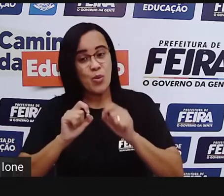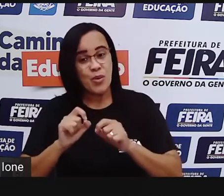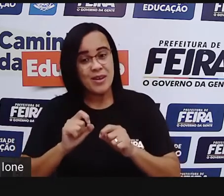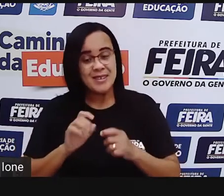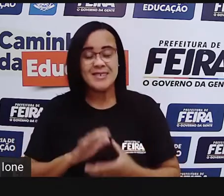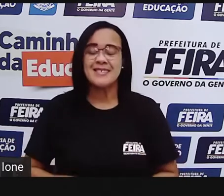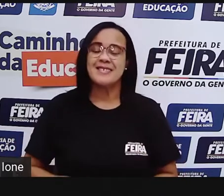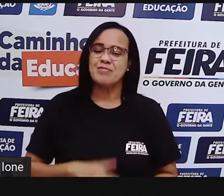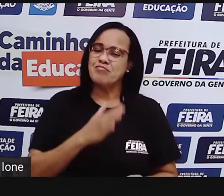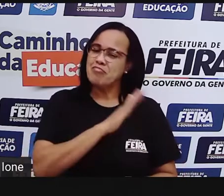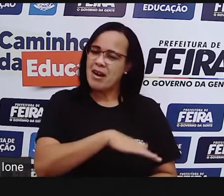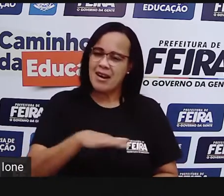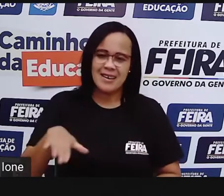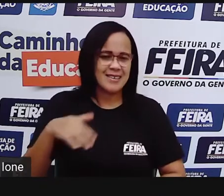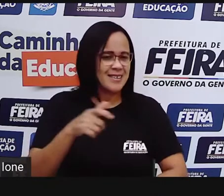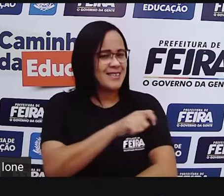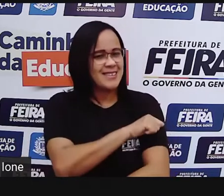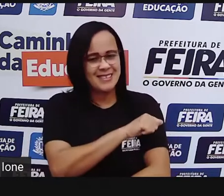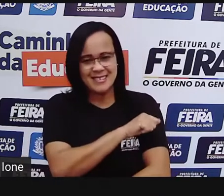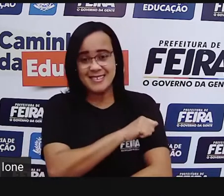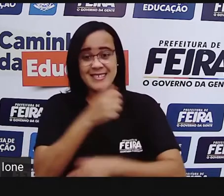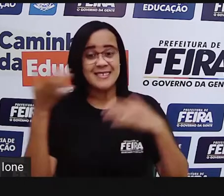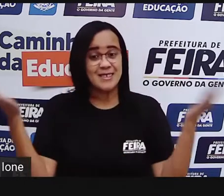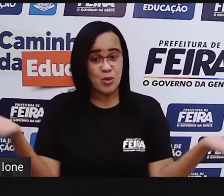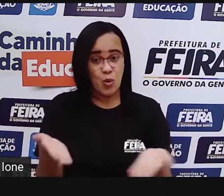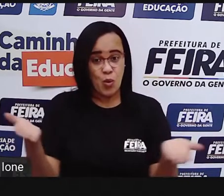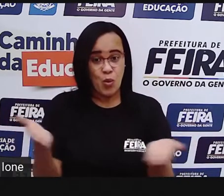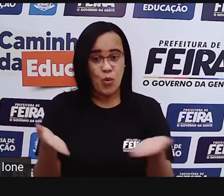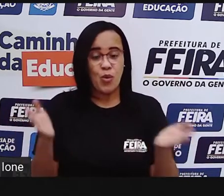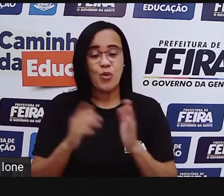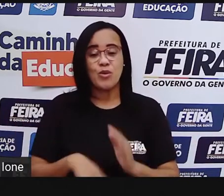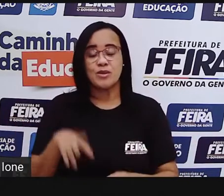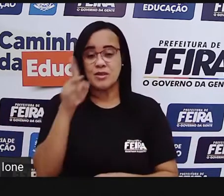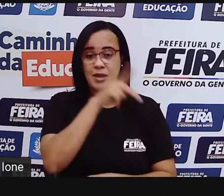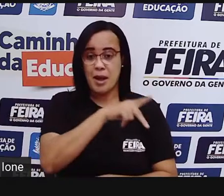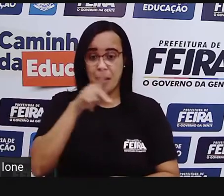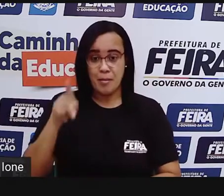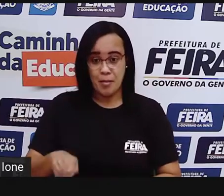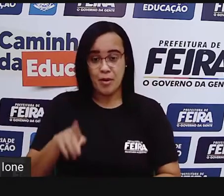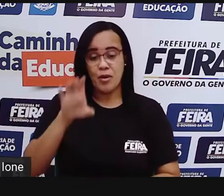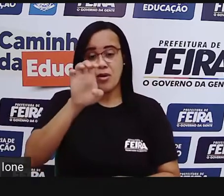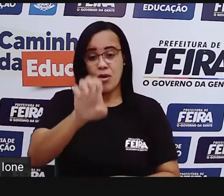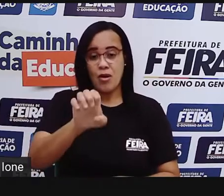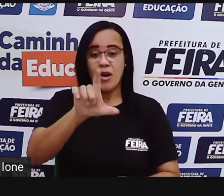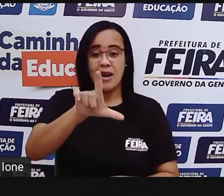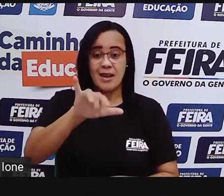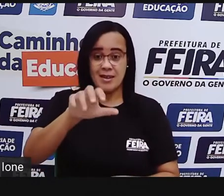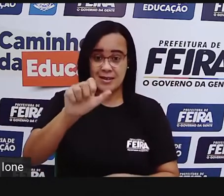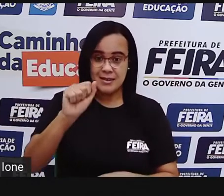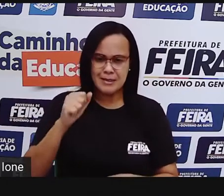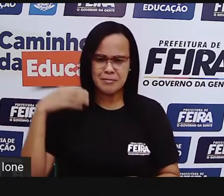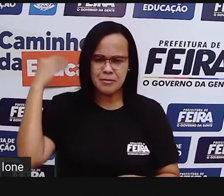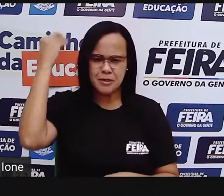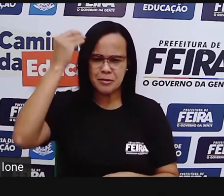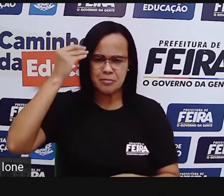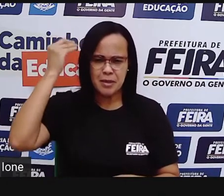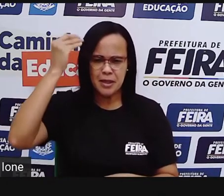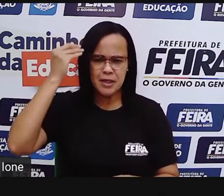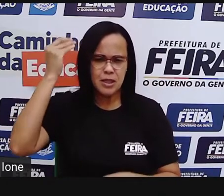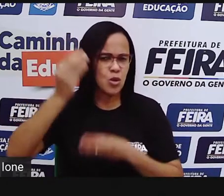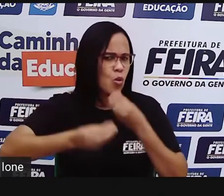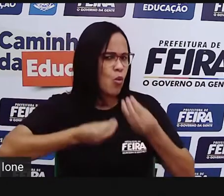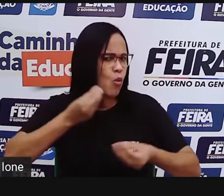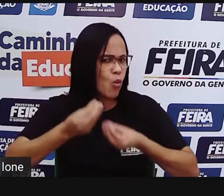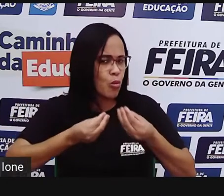Ah, meninada! Hoje a Proelise escolheu uma experiência em que a gente